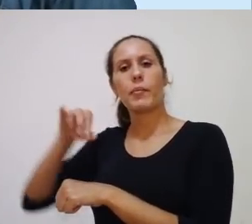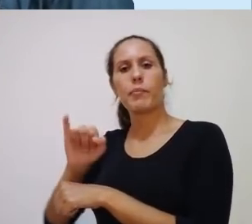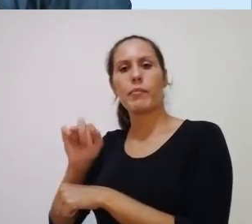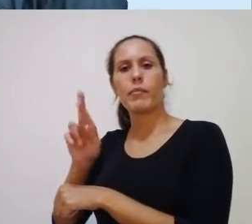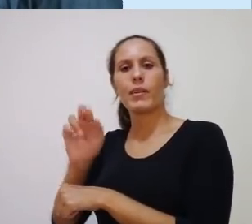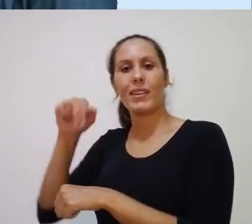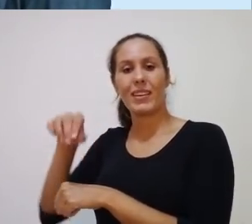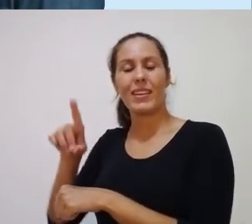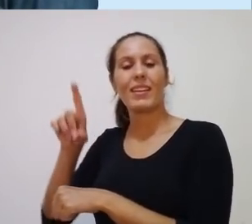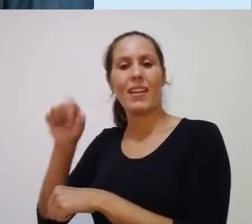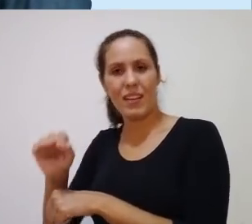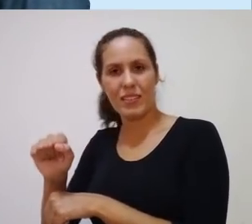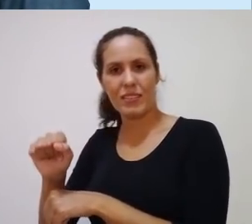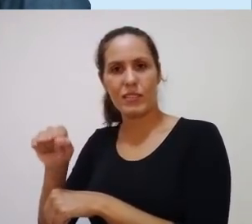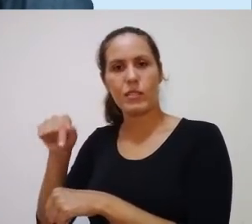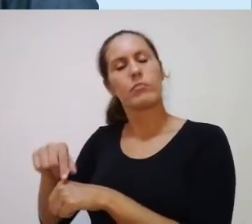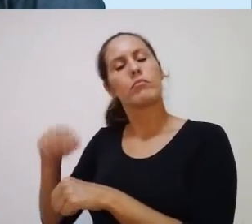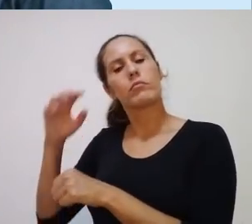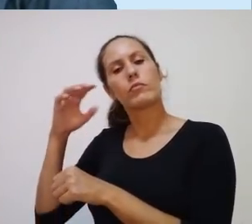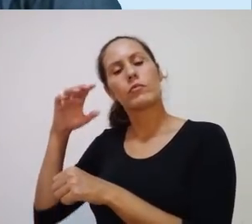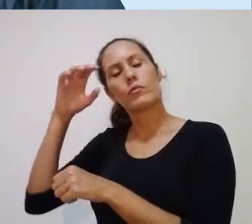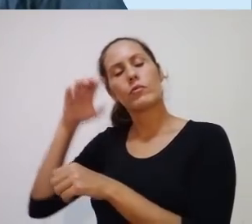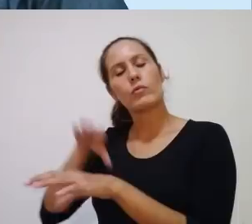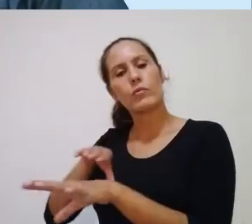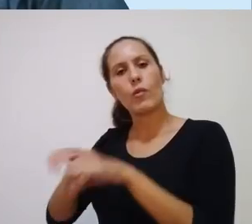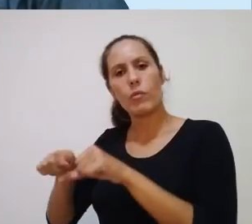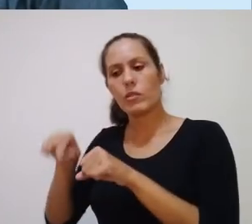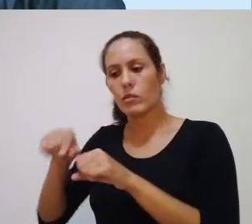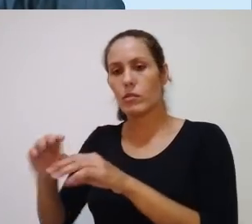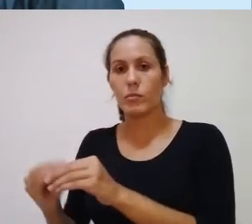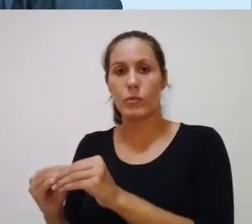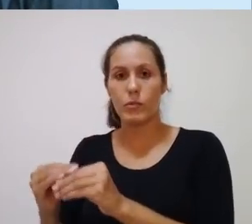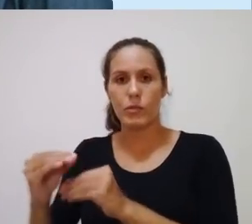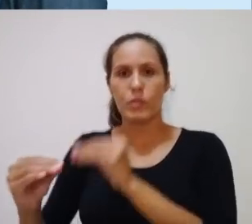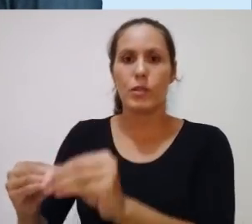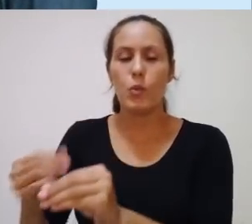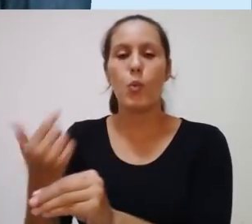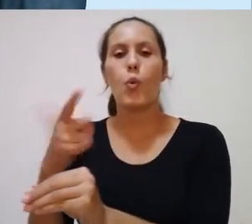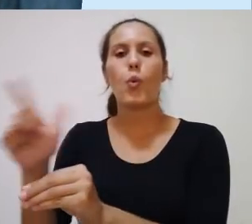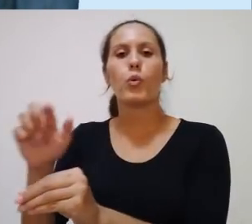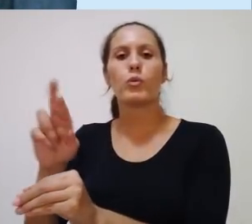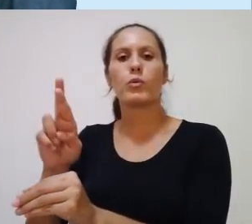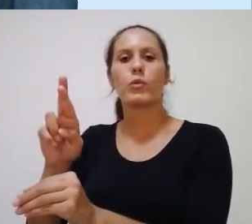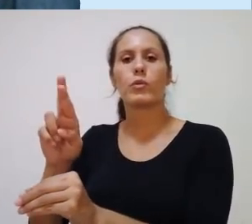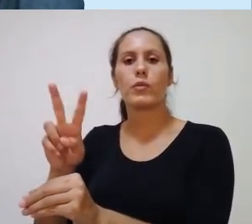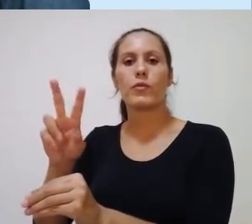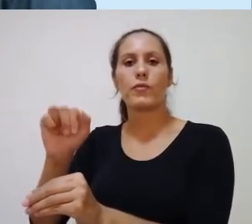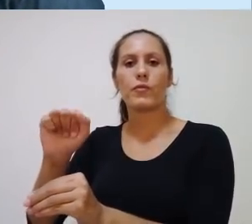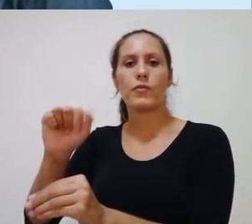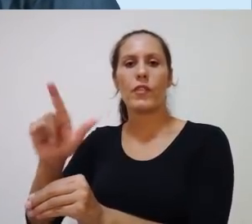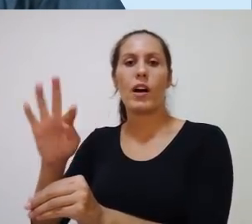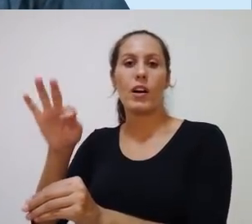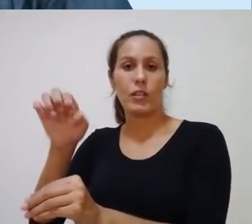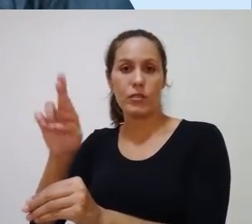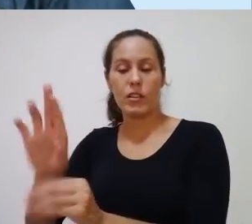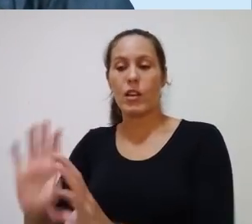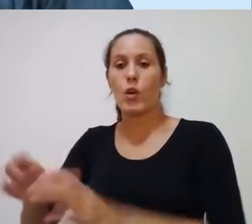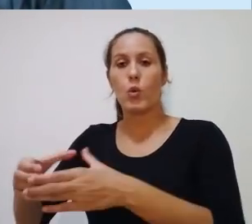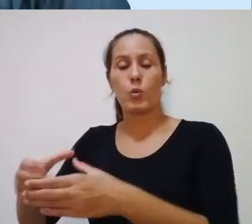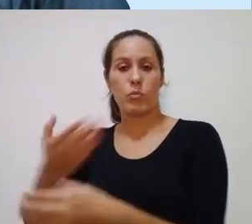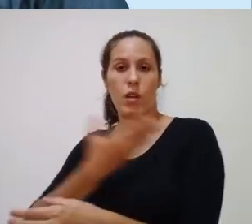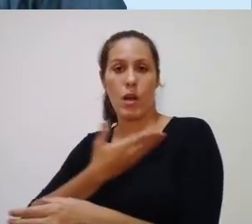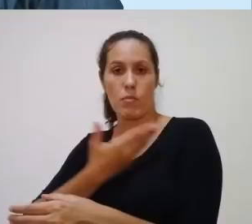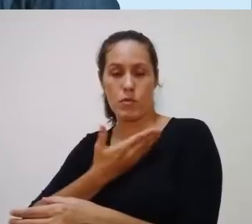informação de astronomia em seus cursos e chega até Walter, que é professor da rede pública de Pernambuco. Walter, que tem um grupo de amigos que